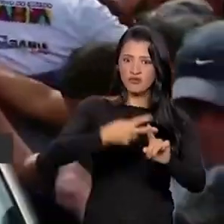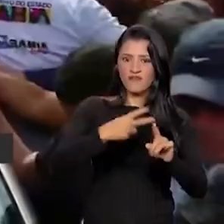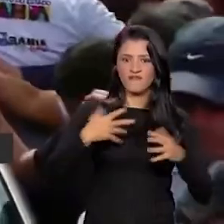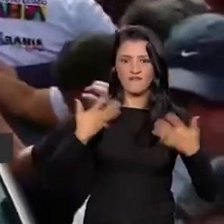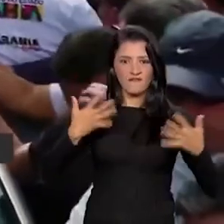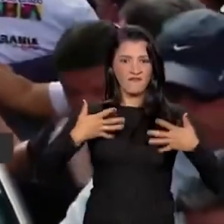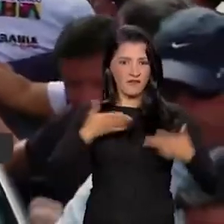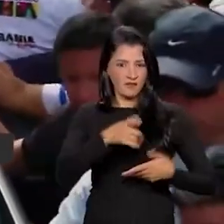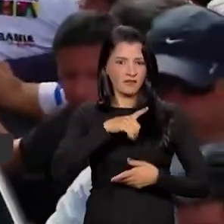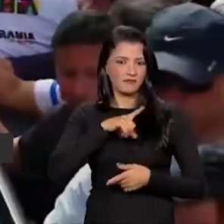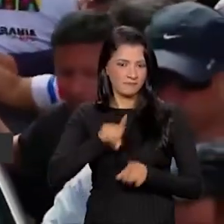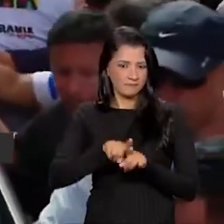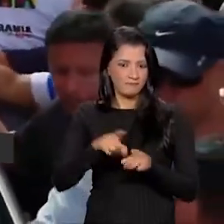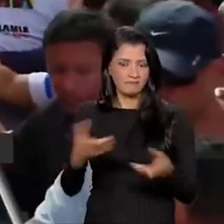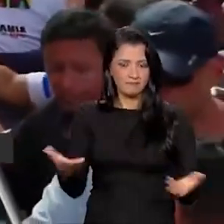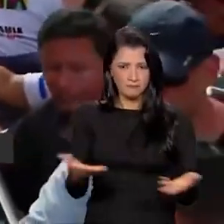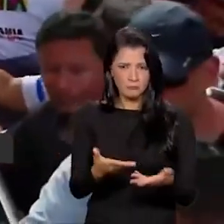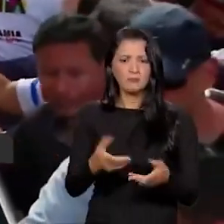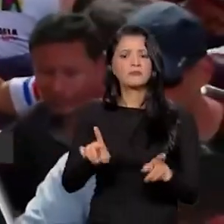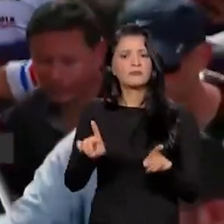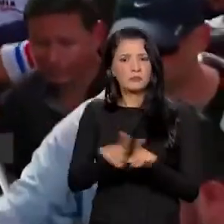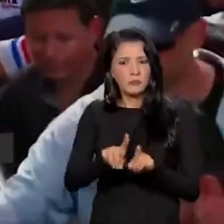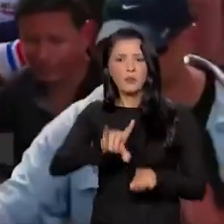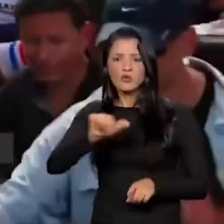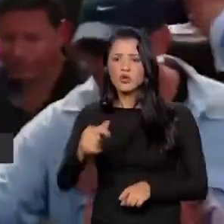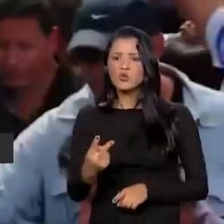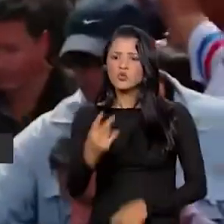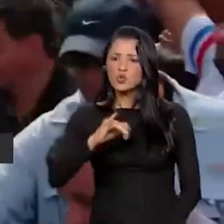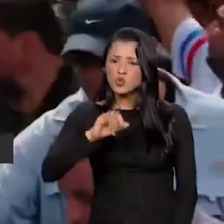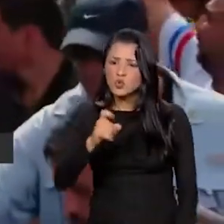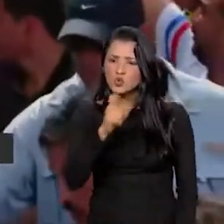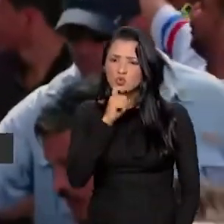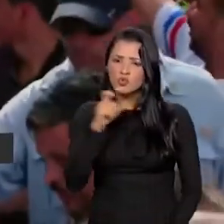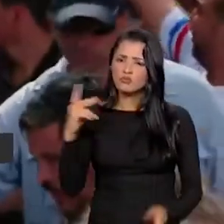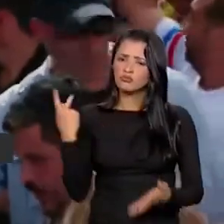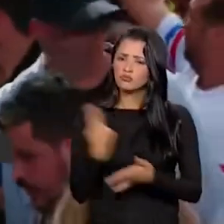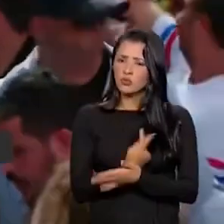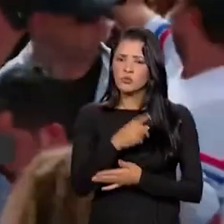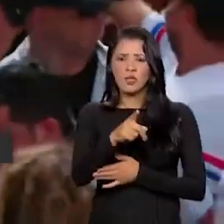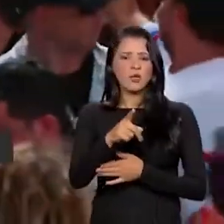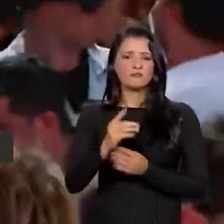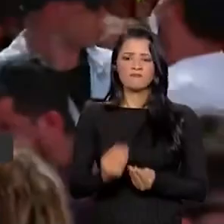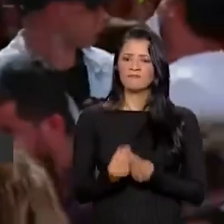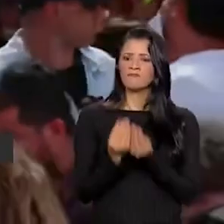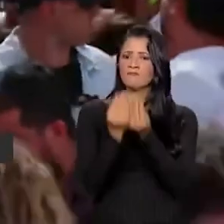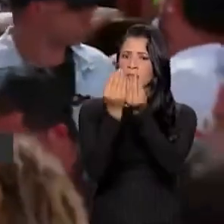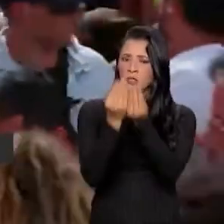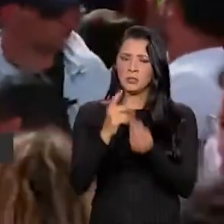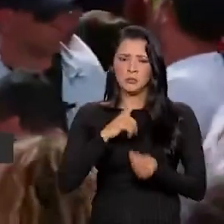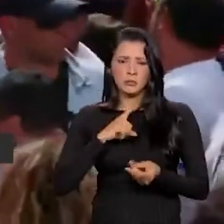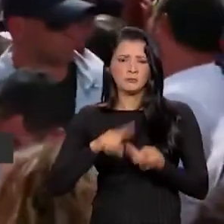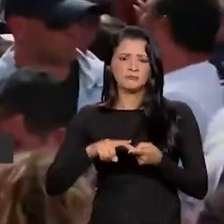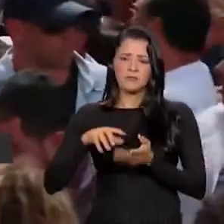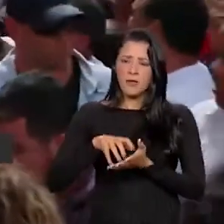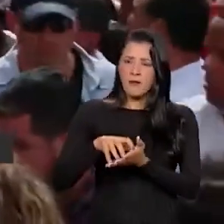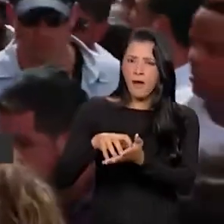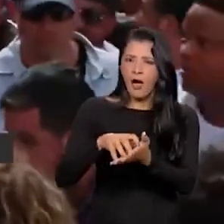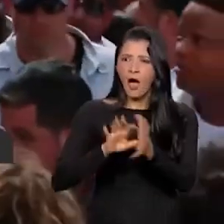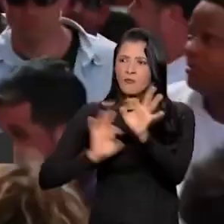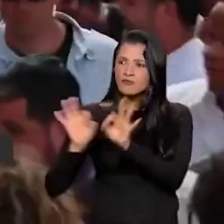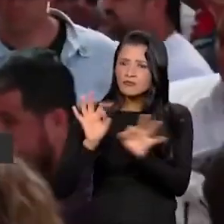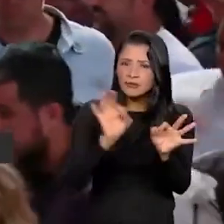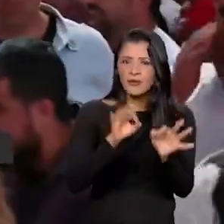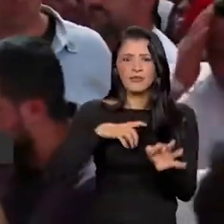festiva. A celebração do 2 de julho acontece com missa, tem carros